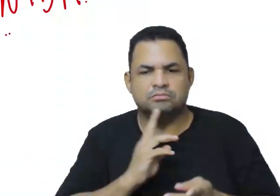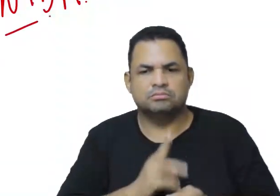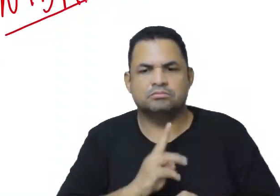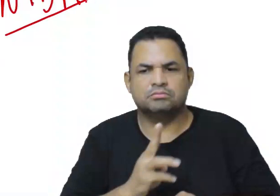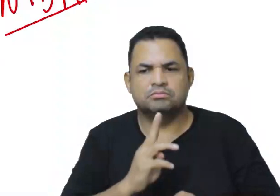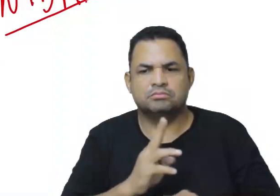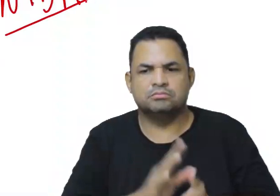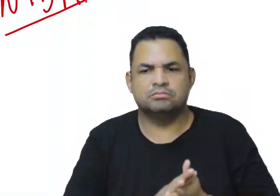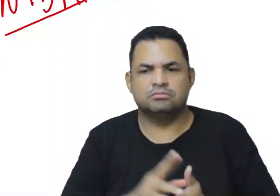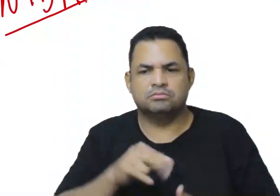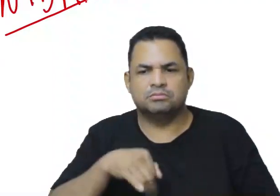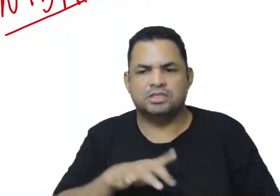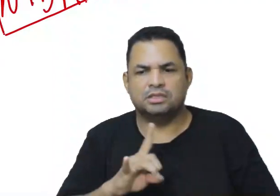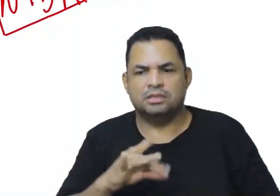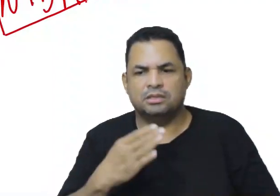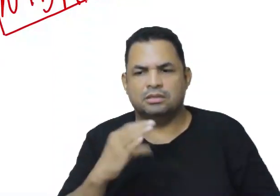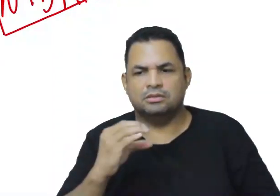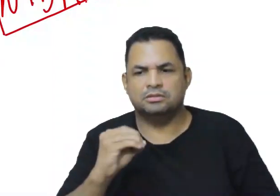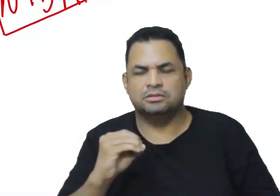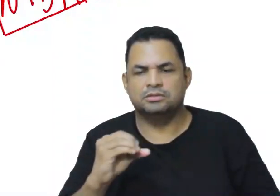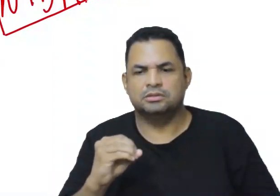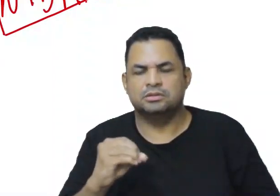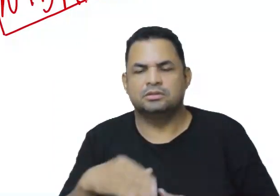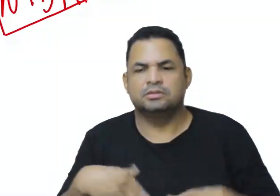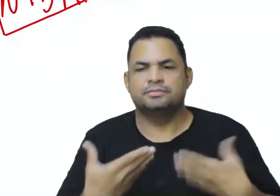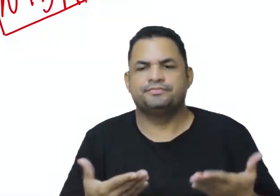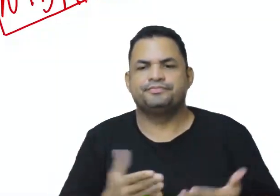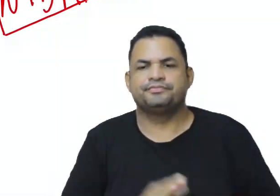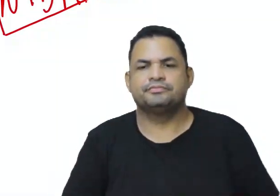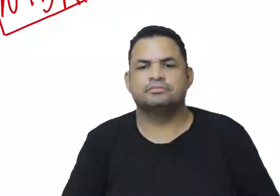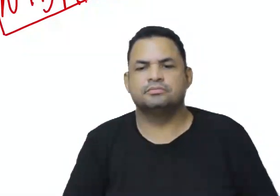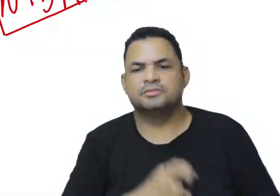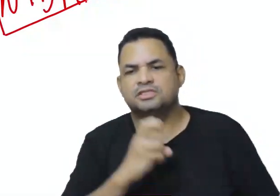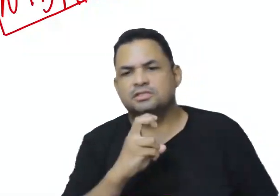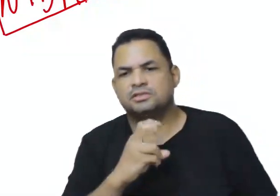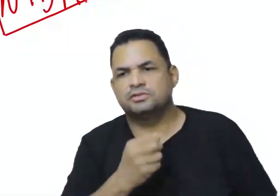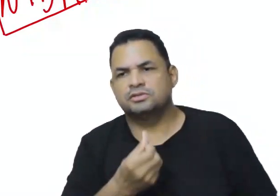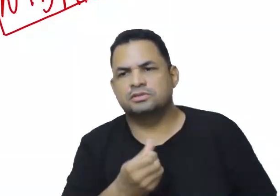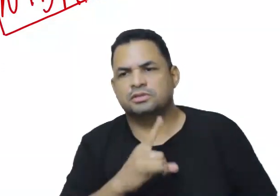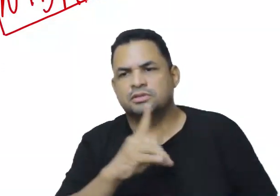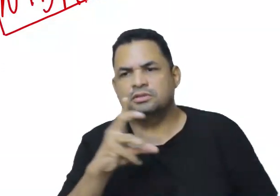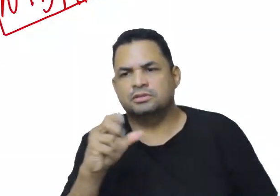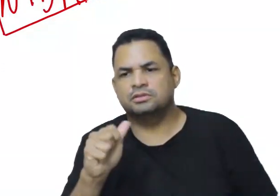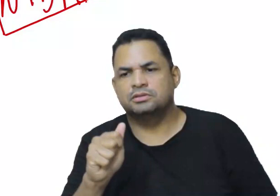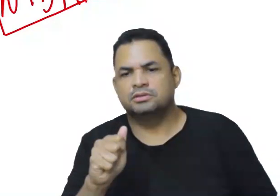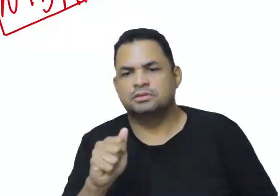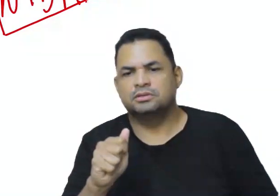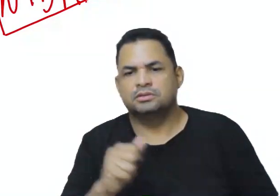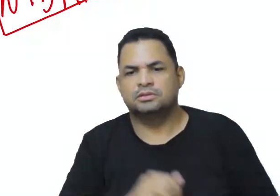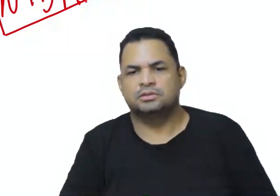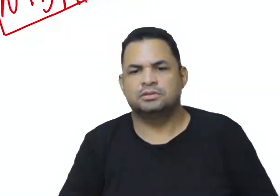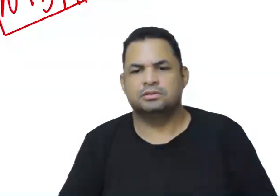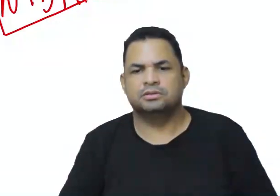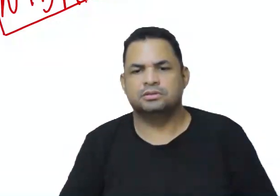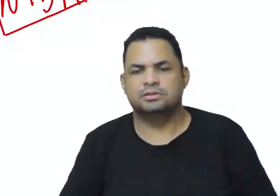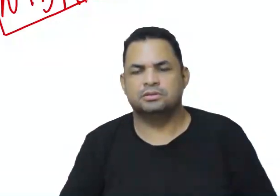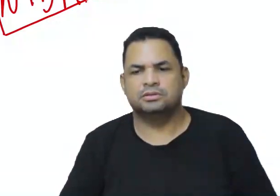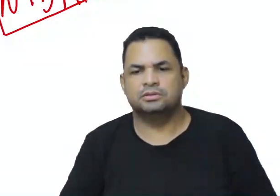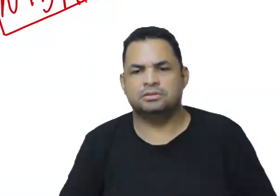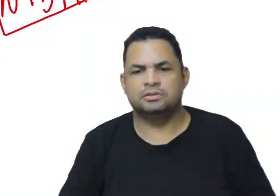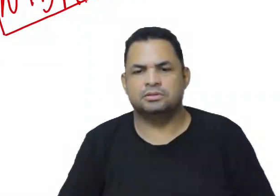chamado nidação, tá bom? Então, 5 a 6 dias, né? Como está aqui na foto, formação